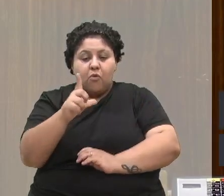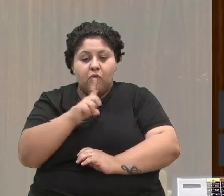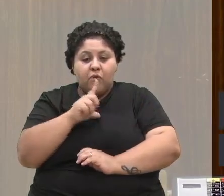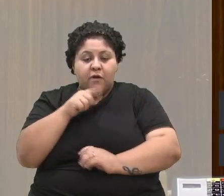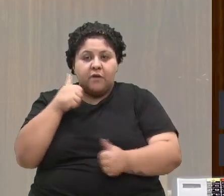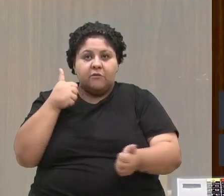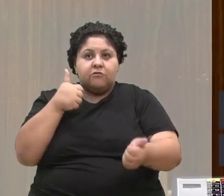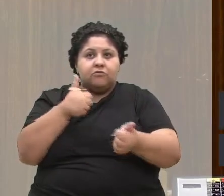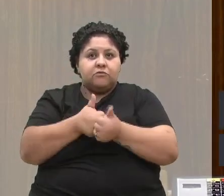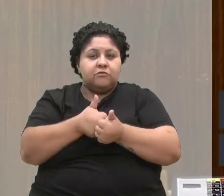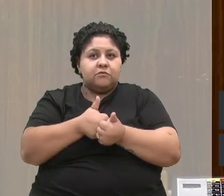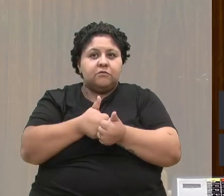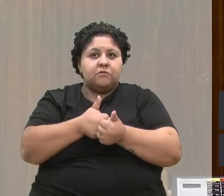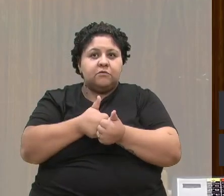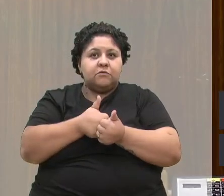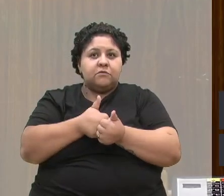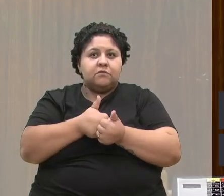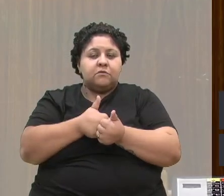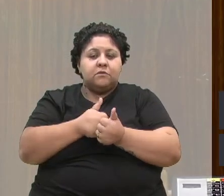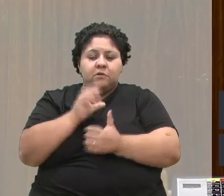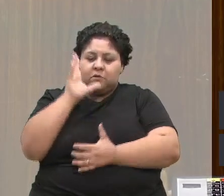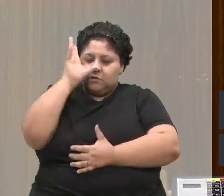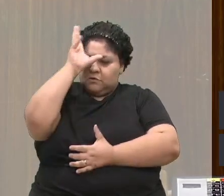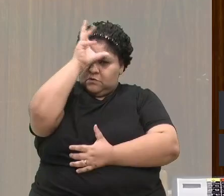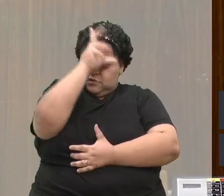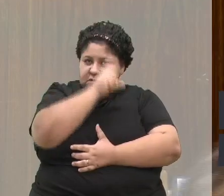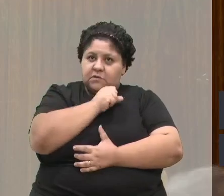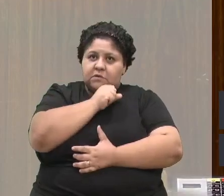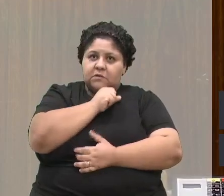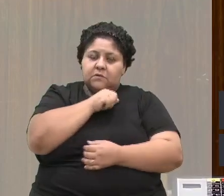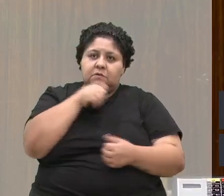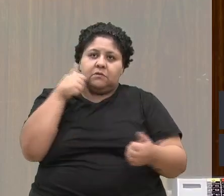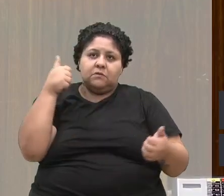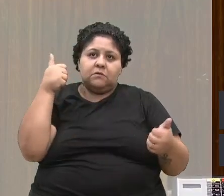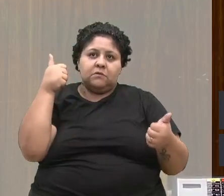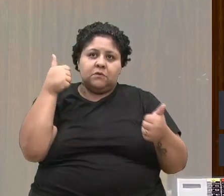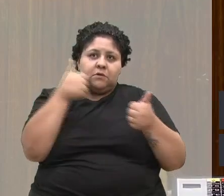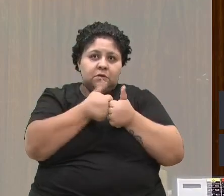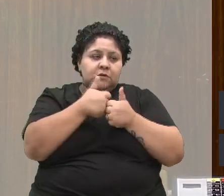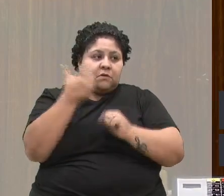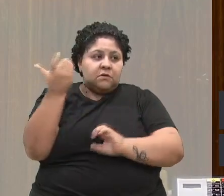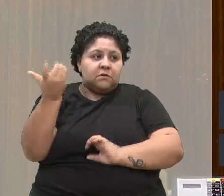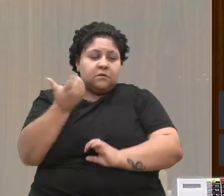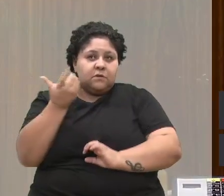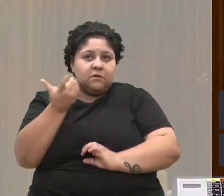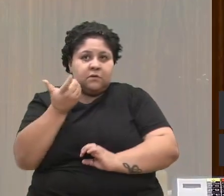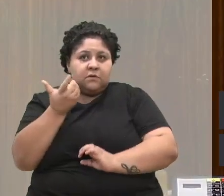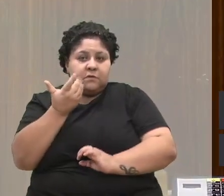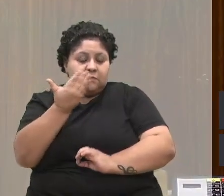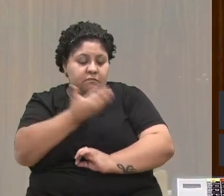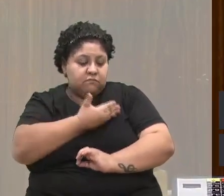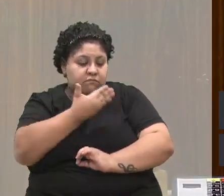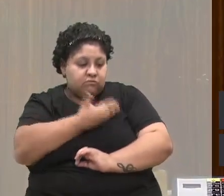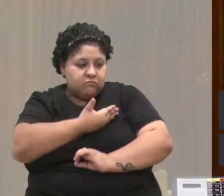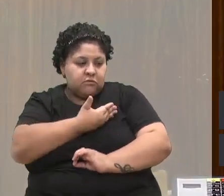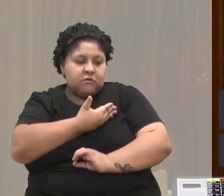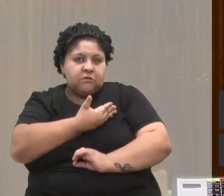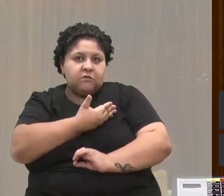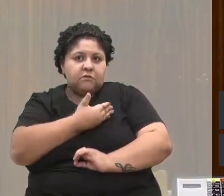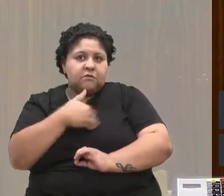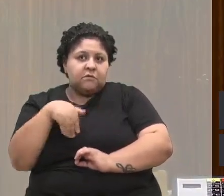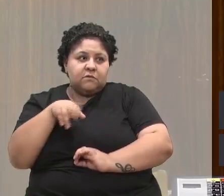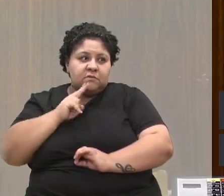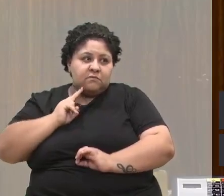como colega, o quanto eu aprendi ao seu lado, o quanto eu quero tê-lo como amigo para